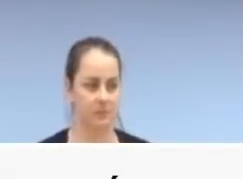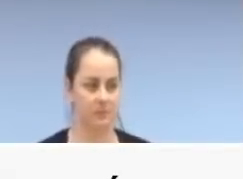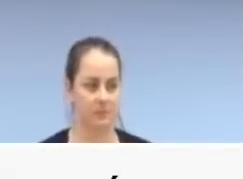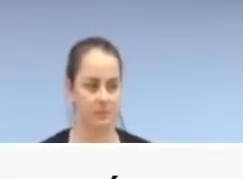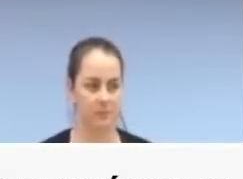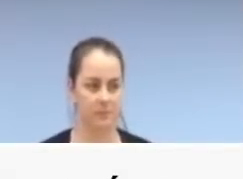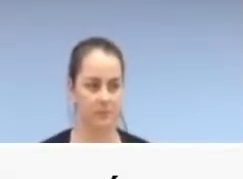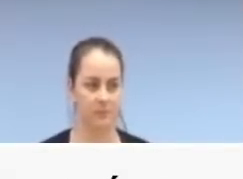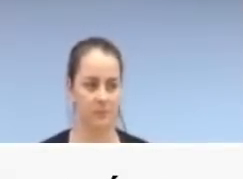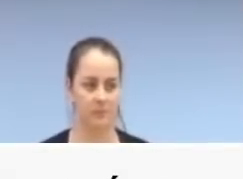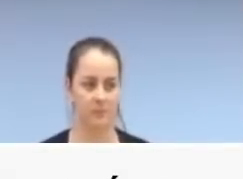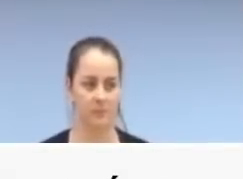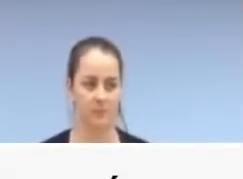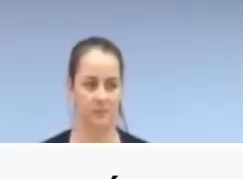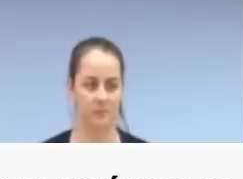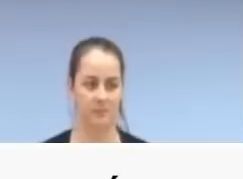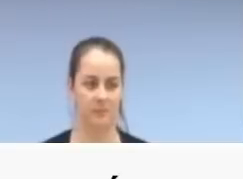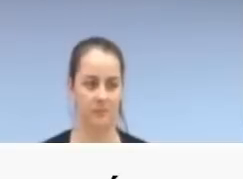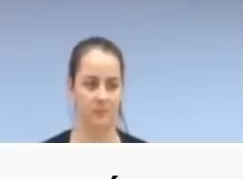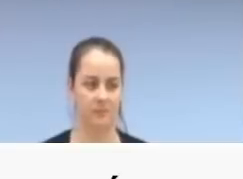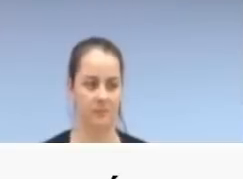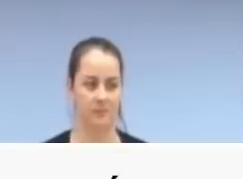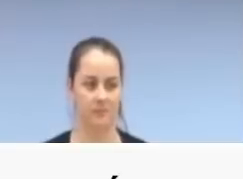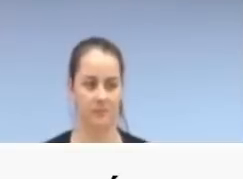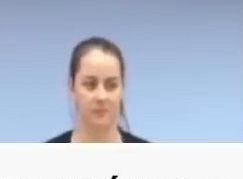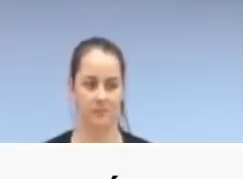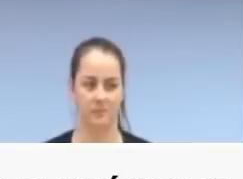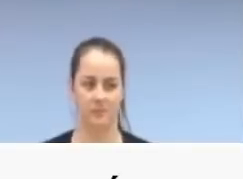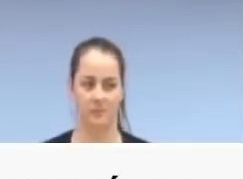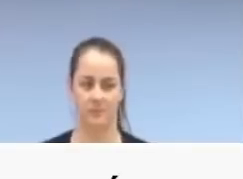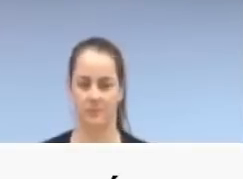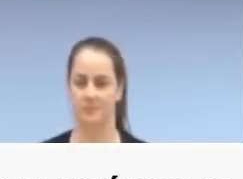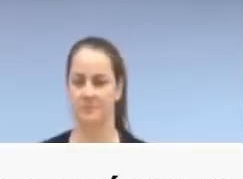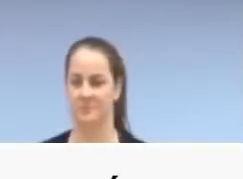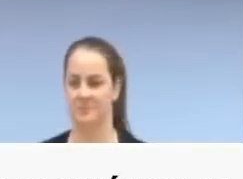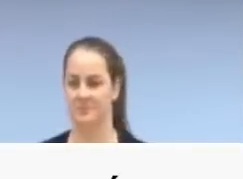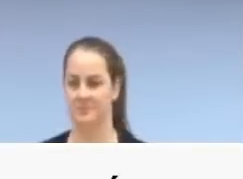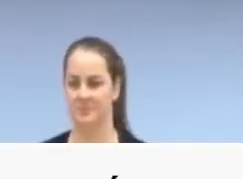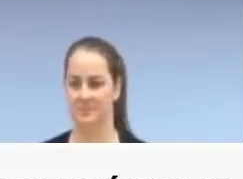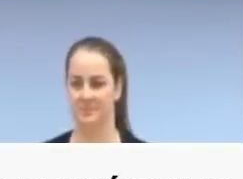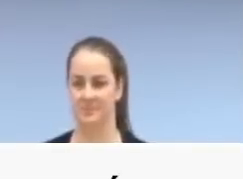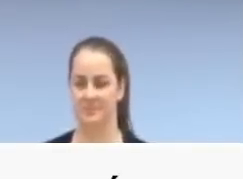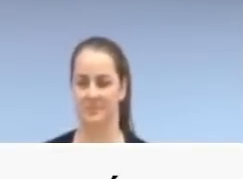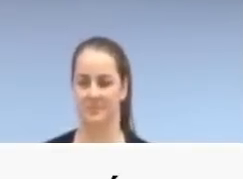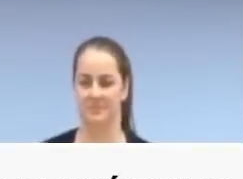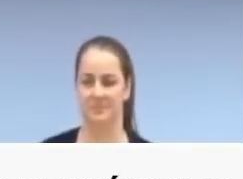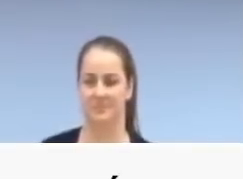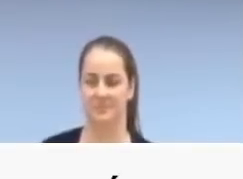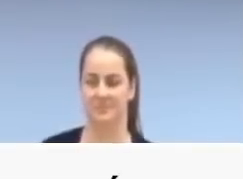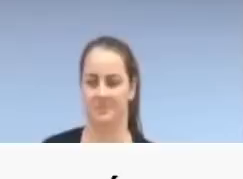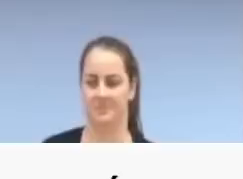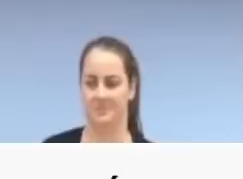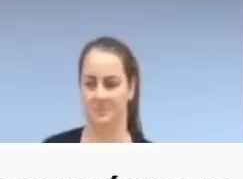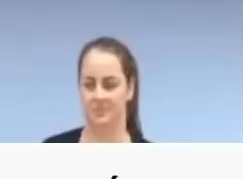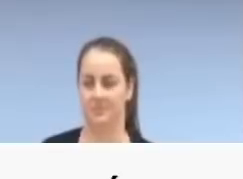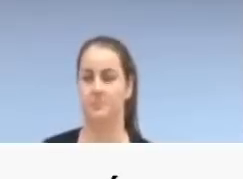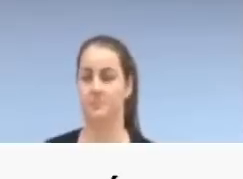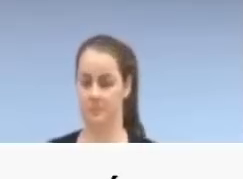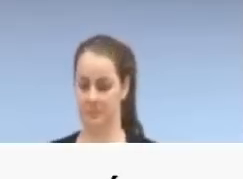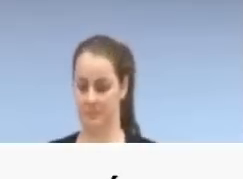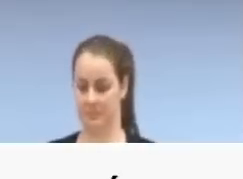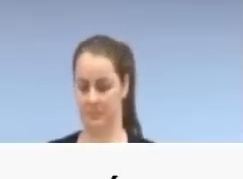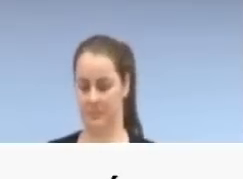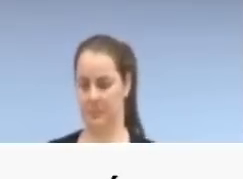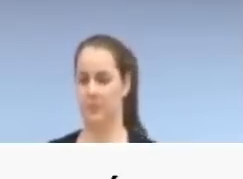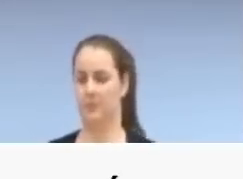do PSC durante a sessão de ontem na Câmara foram imagens divulgadas aí pela parlamentar que